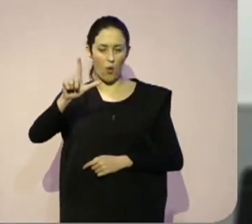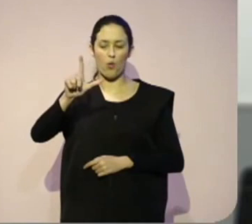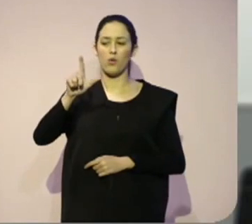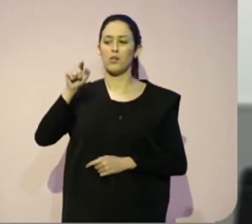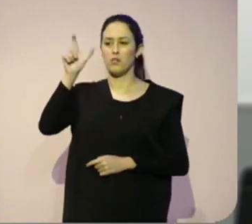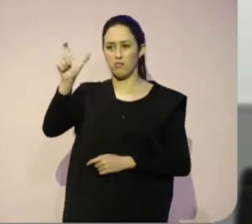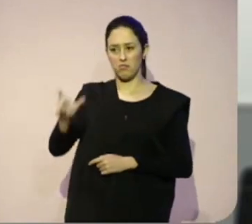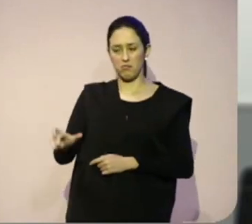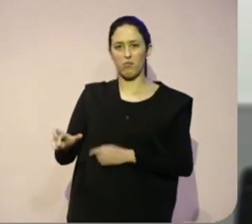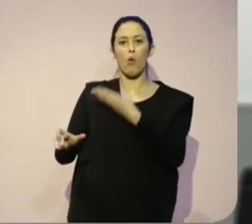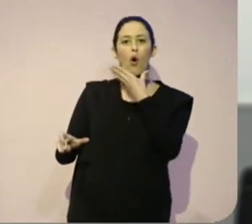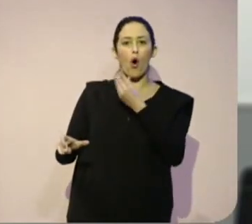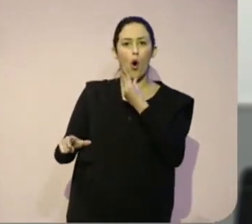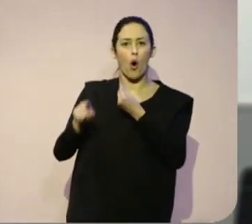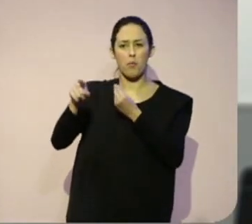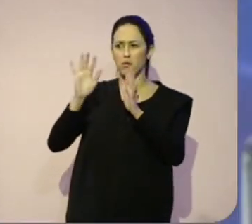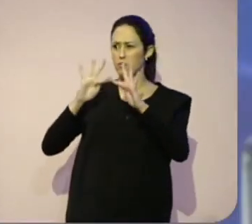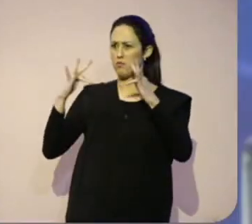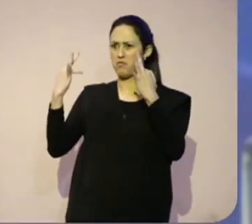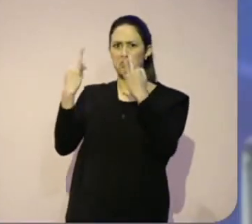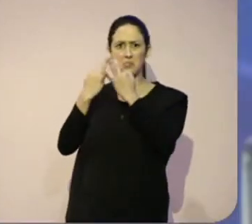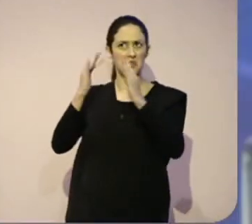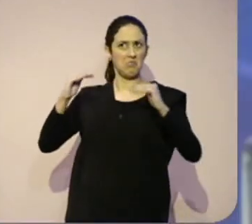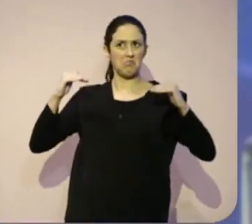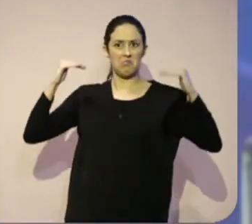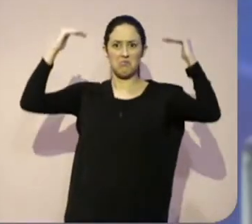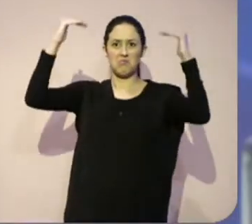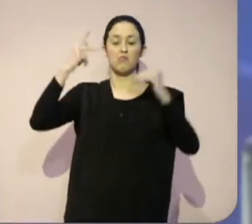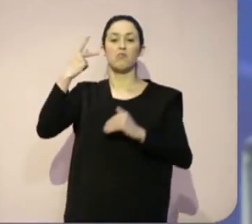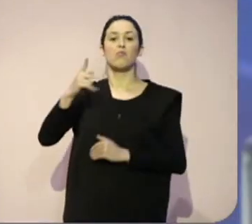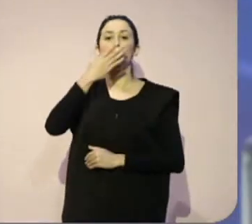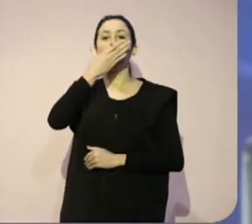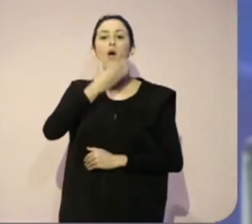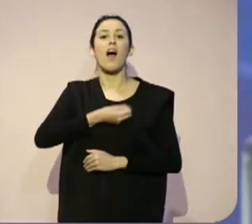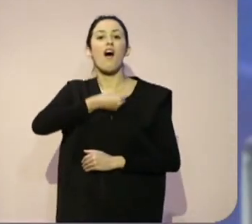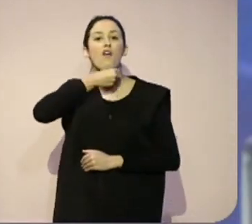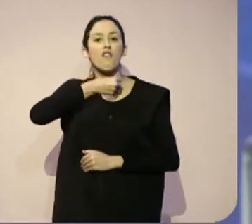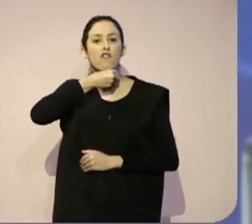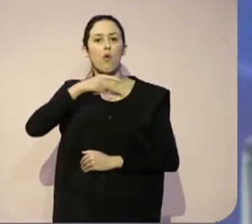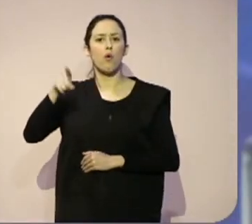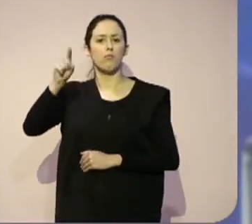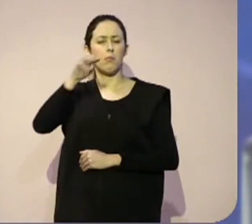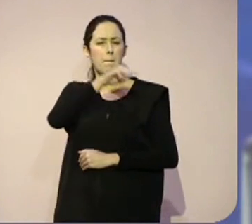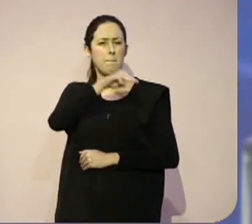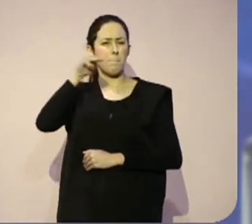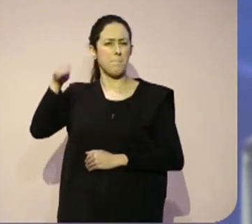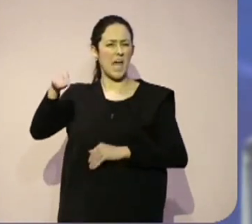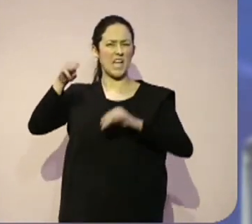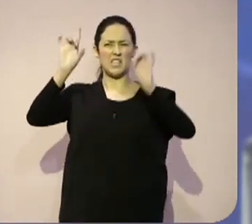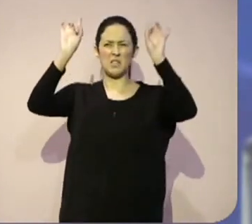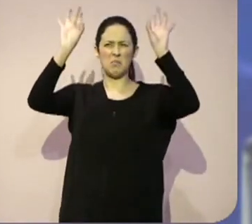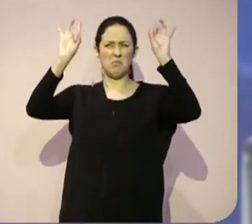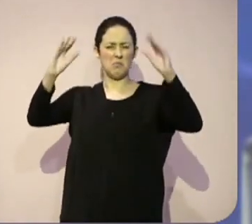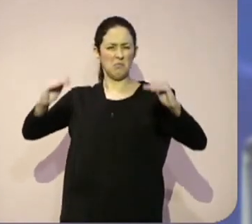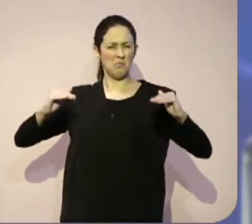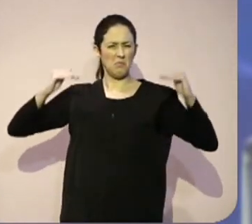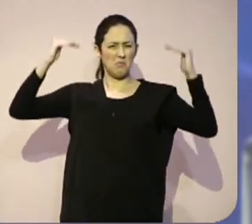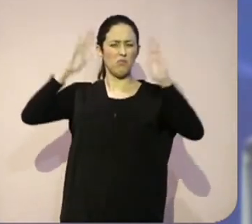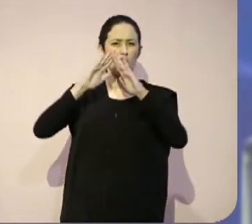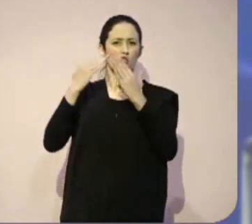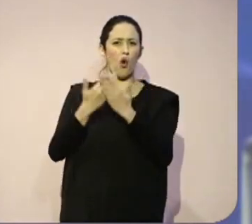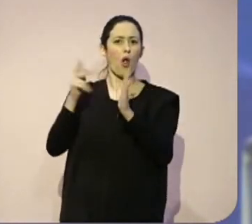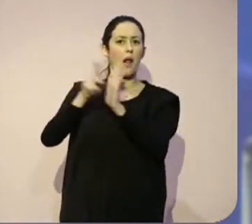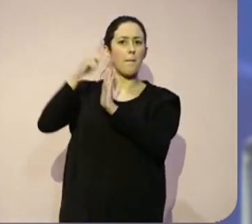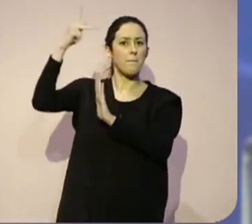família renomada. O seu avô era o grande mestre Hillel, uma das escolas judaicas mais